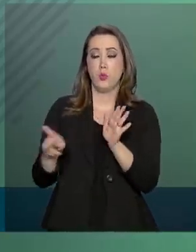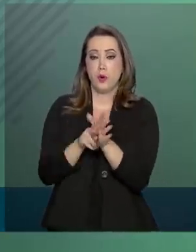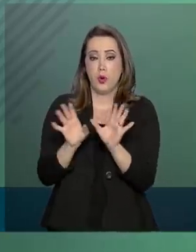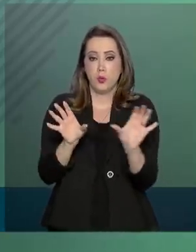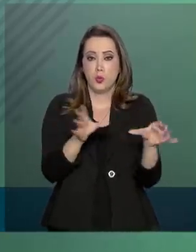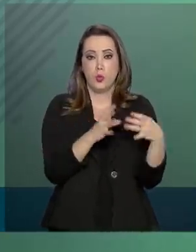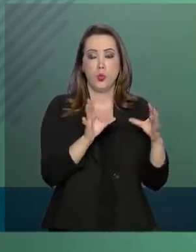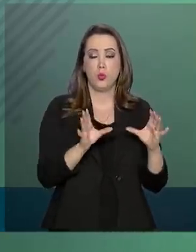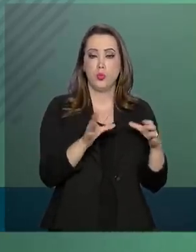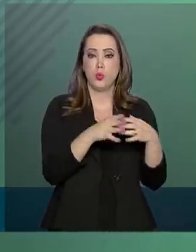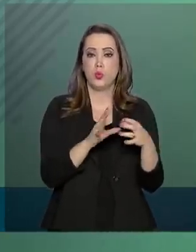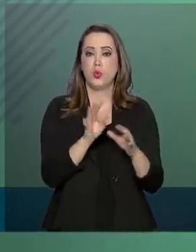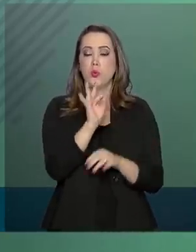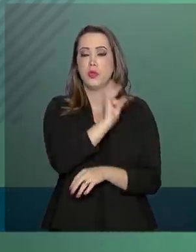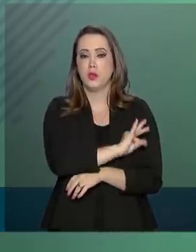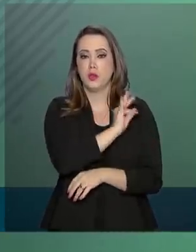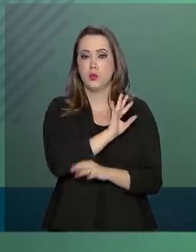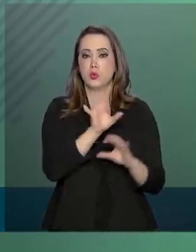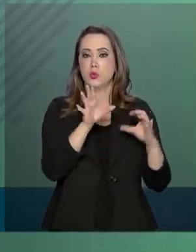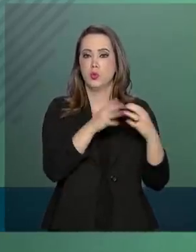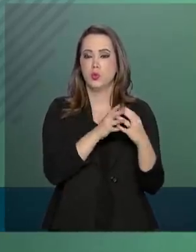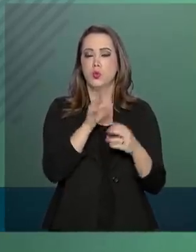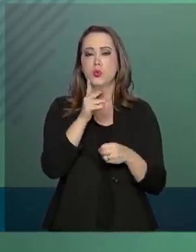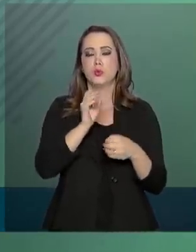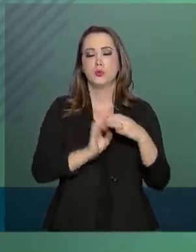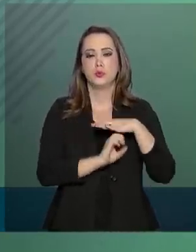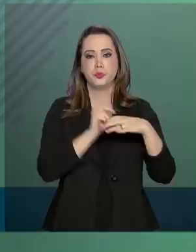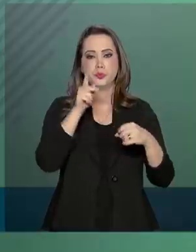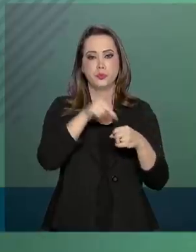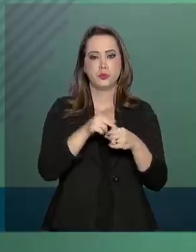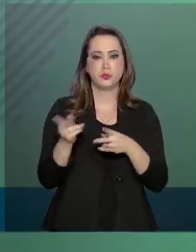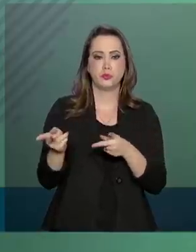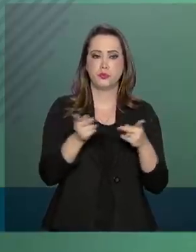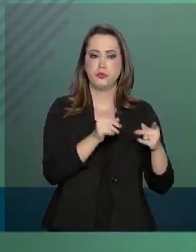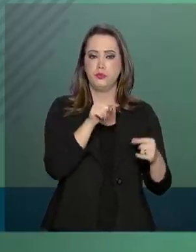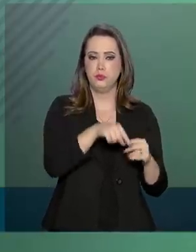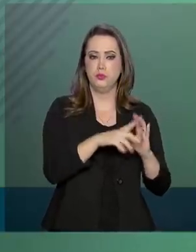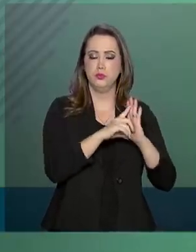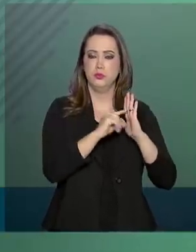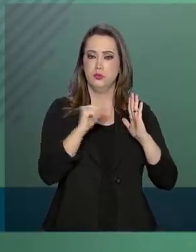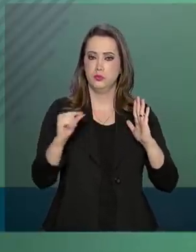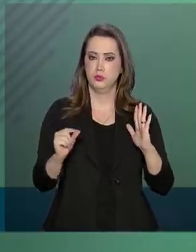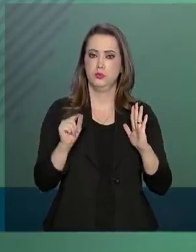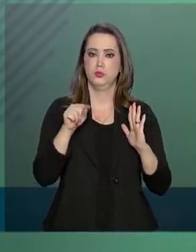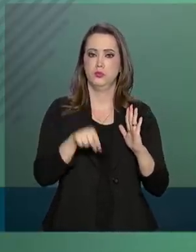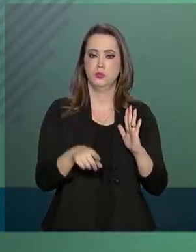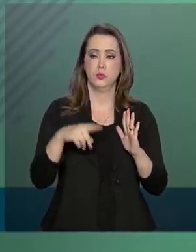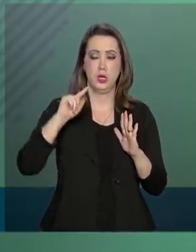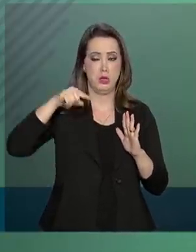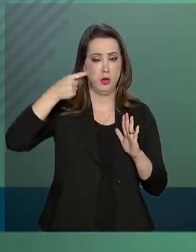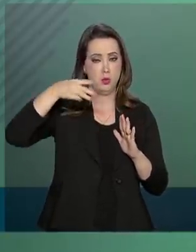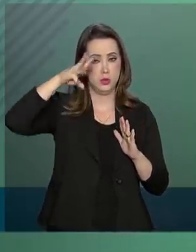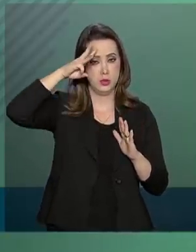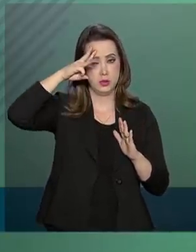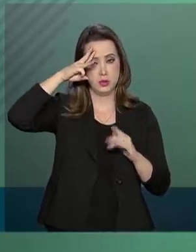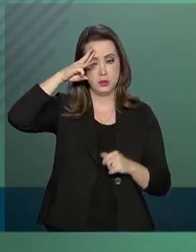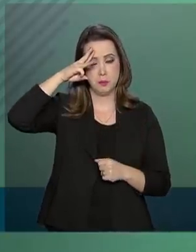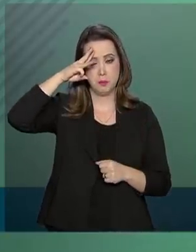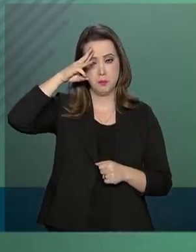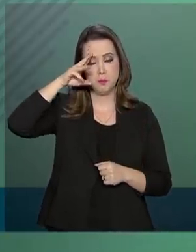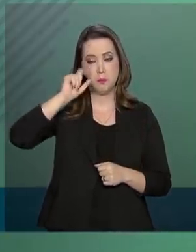técnica da petrobras para comparecerem ao palácio do planalto na próxima terça feira